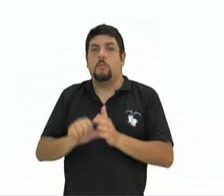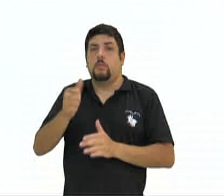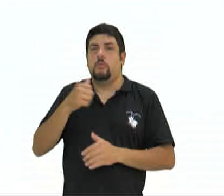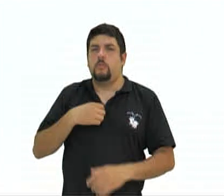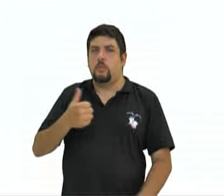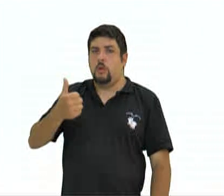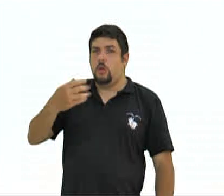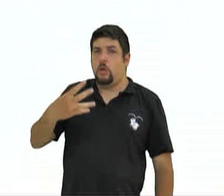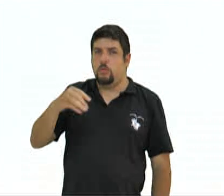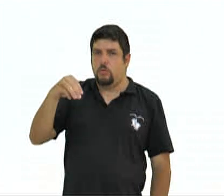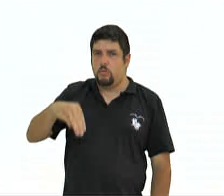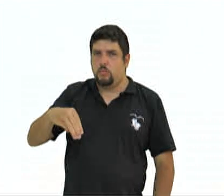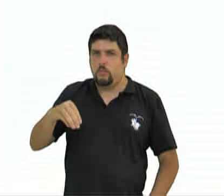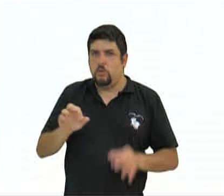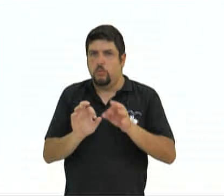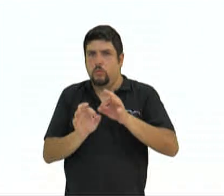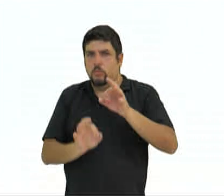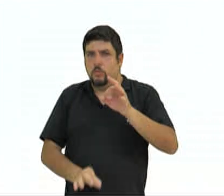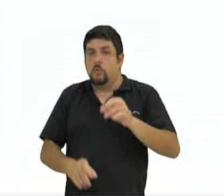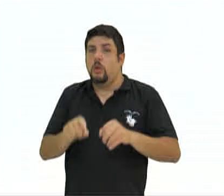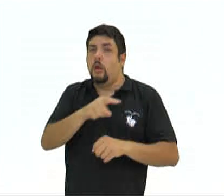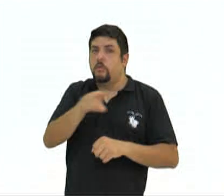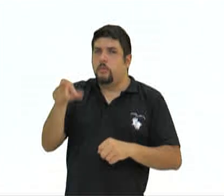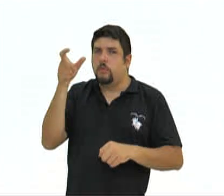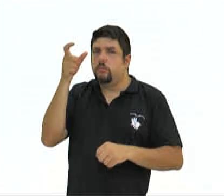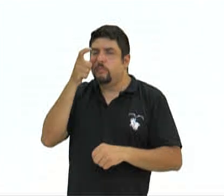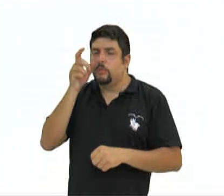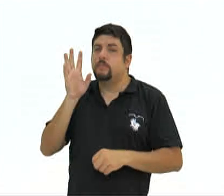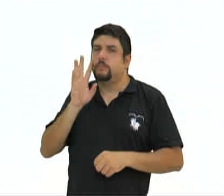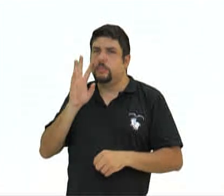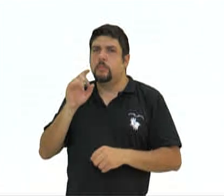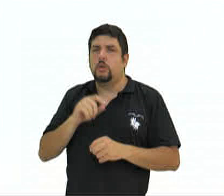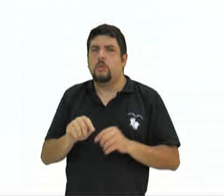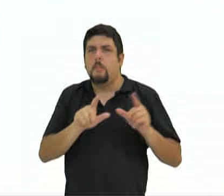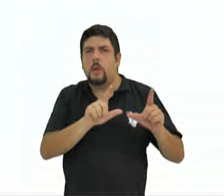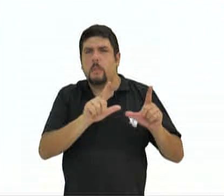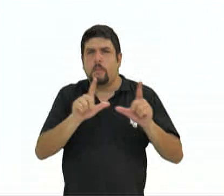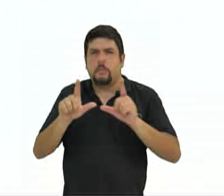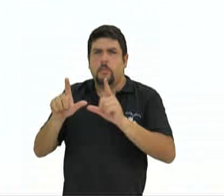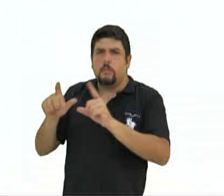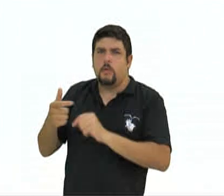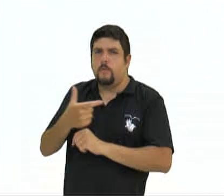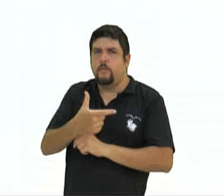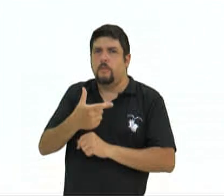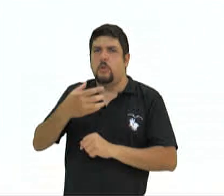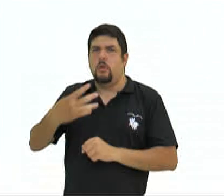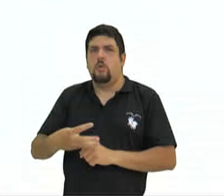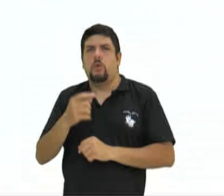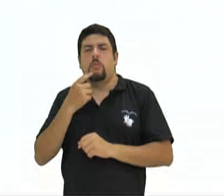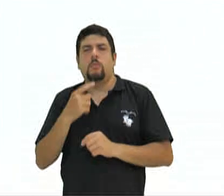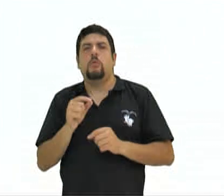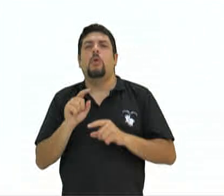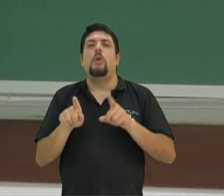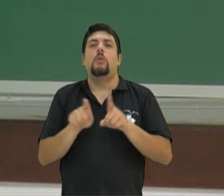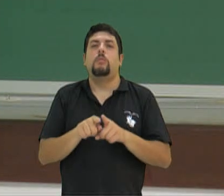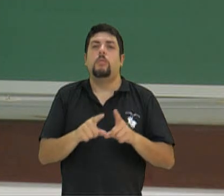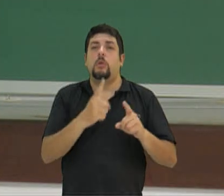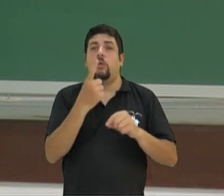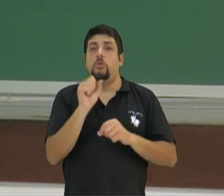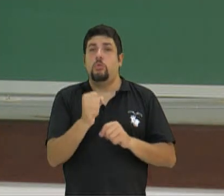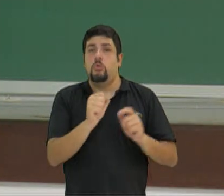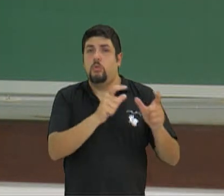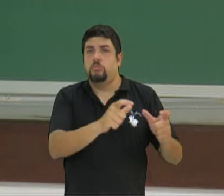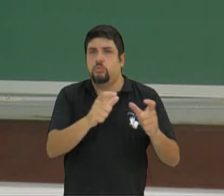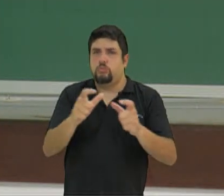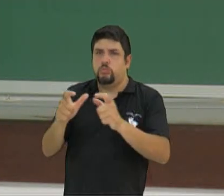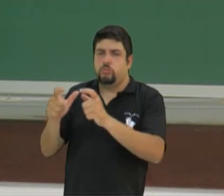14 minutos. Assistam, muito legal. Foram 24 quadros e 18 cenários. Além que ele também, o